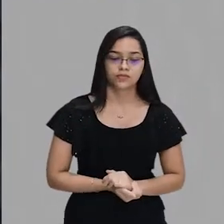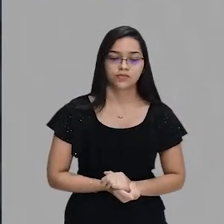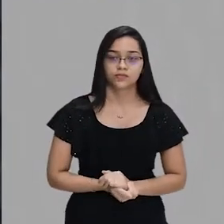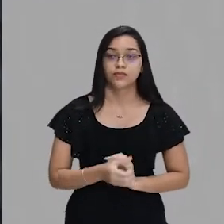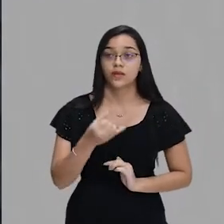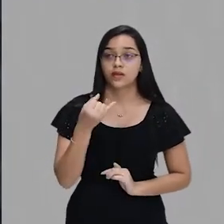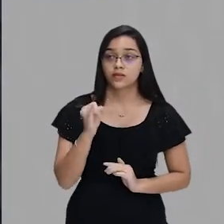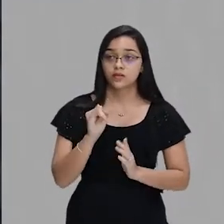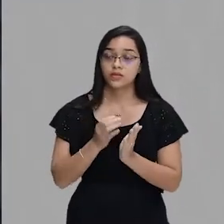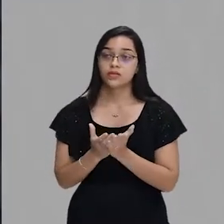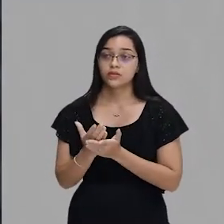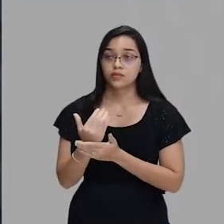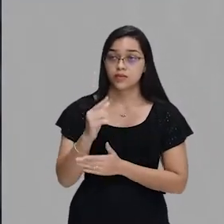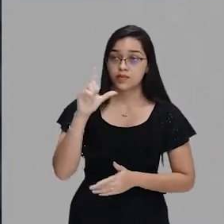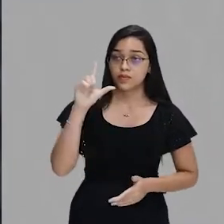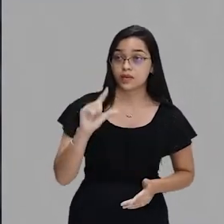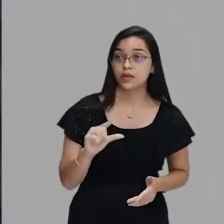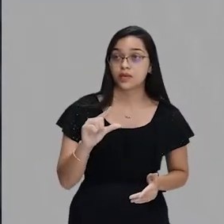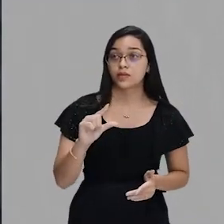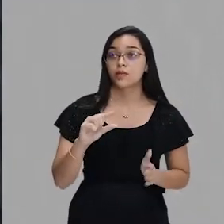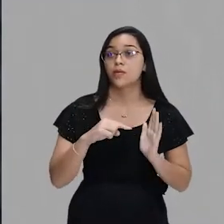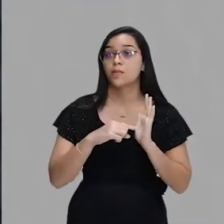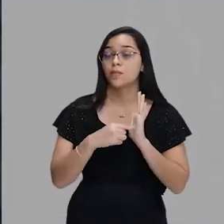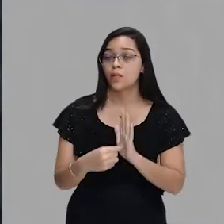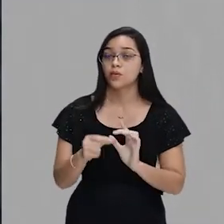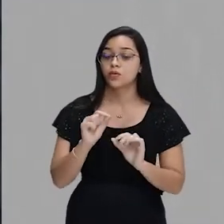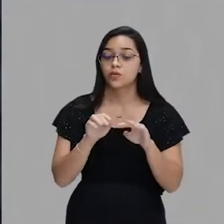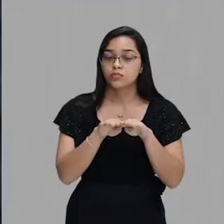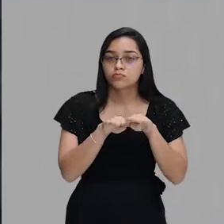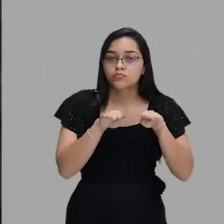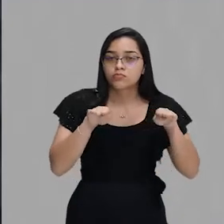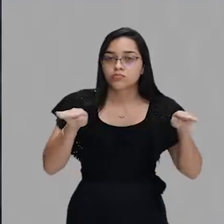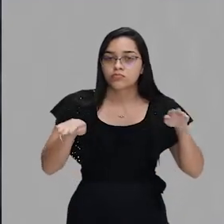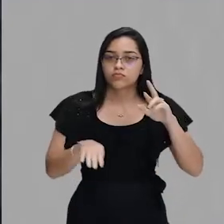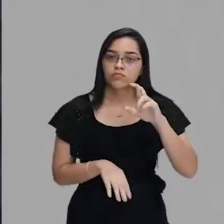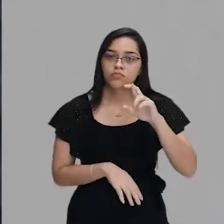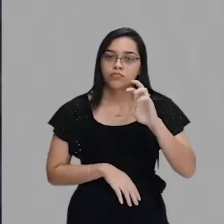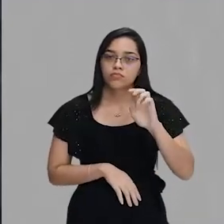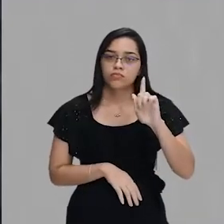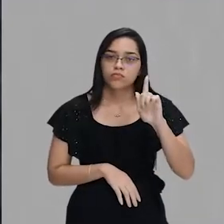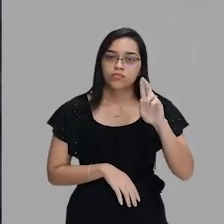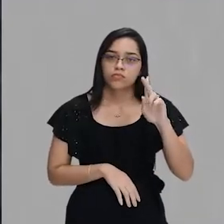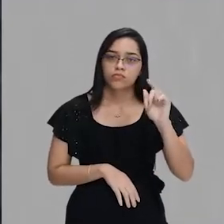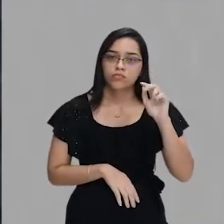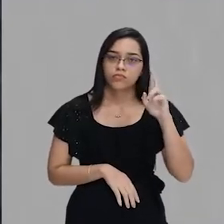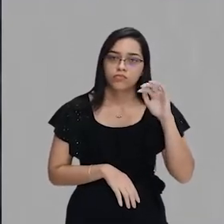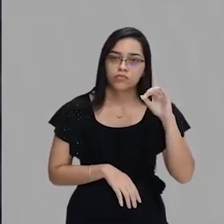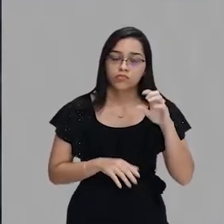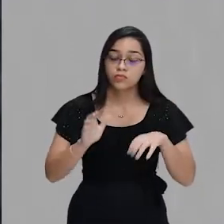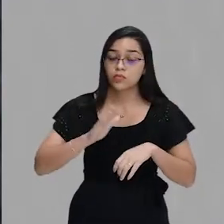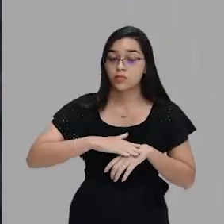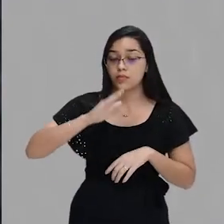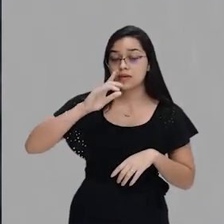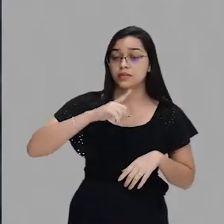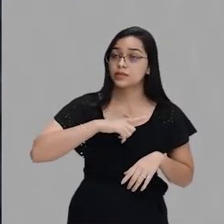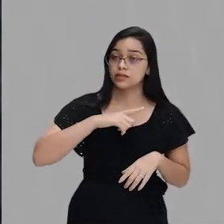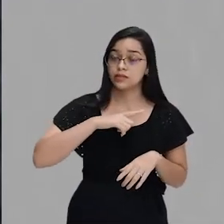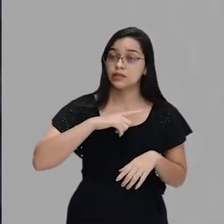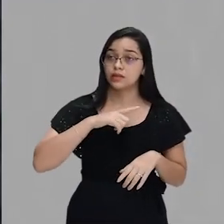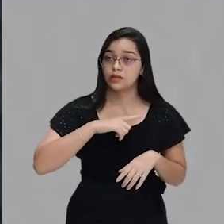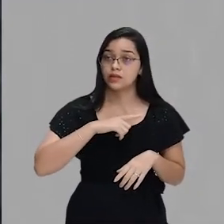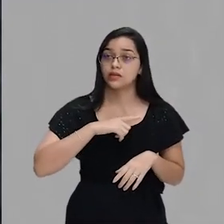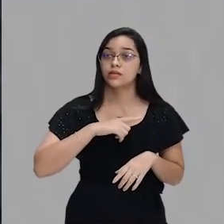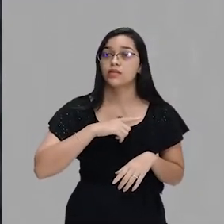Se o desvio padrão é pequeno, mostra uma regularidade. Então, o mais regular, o cara